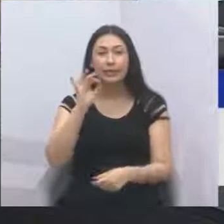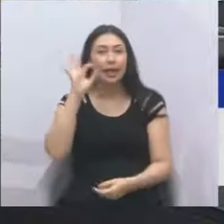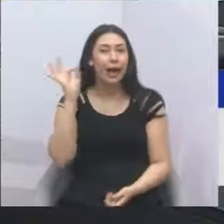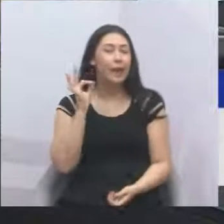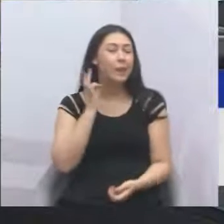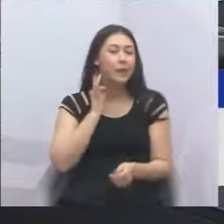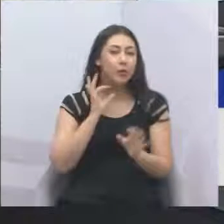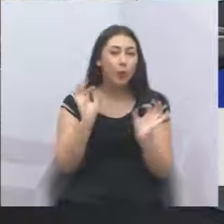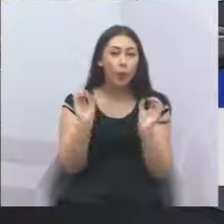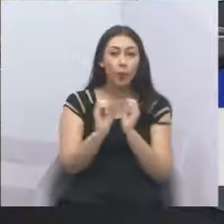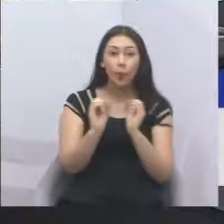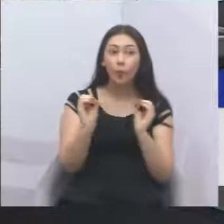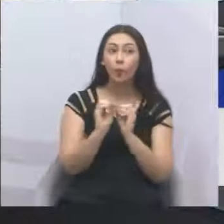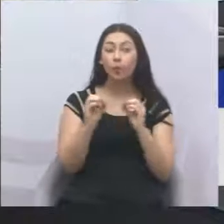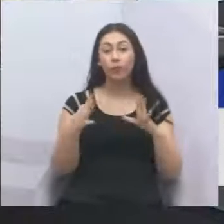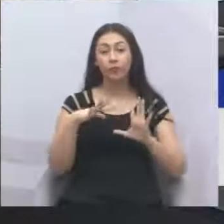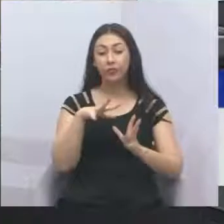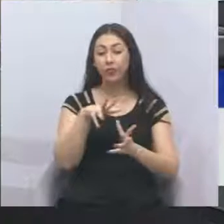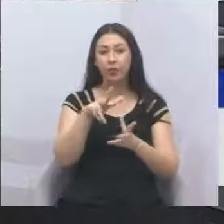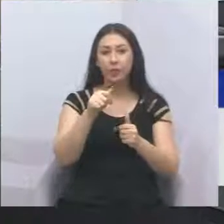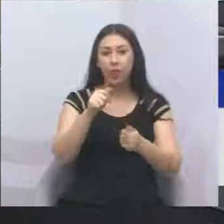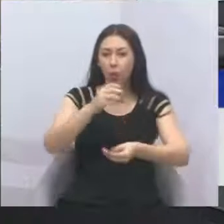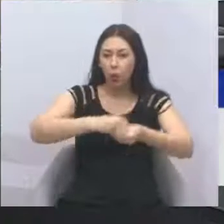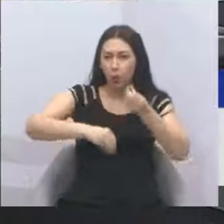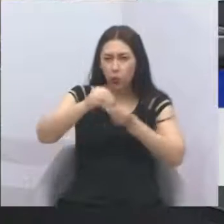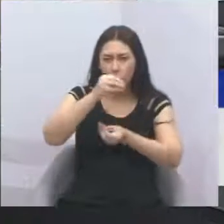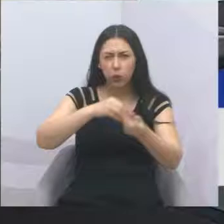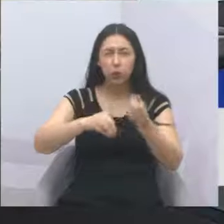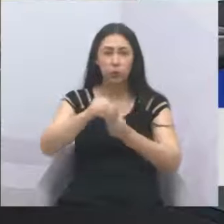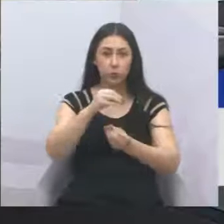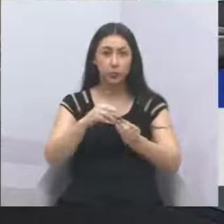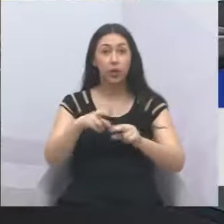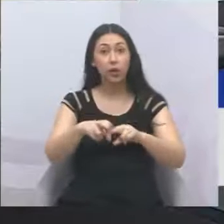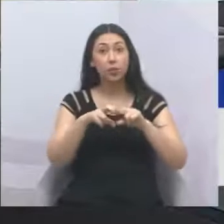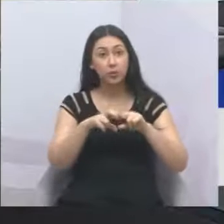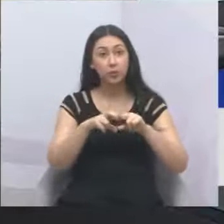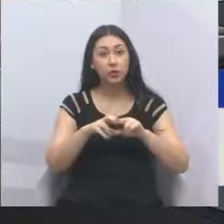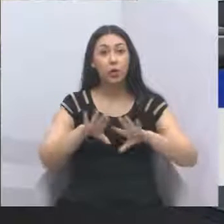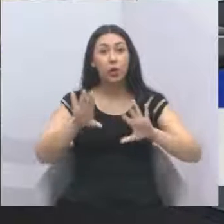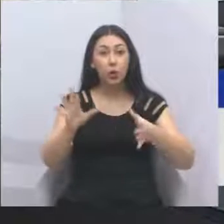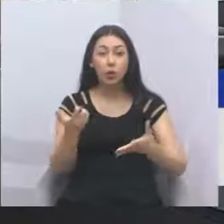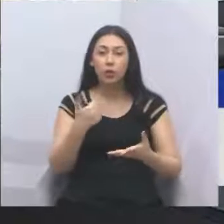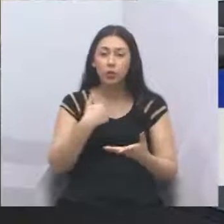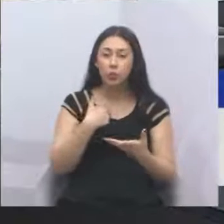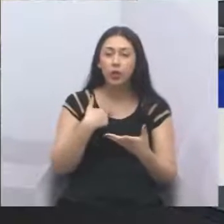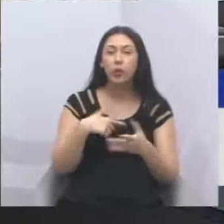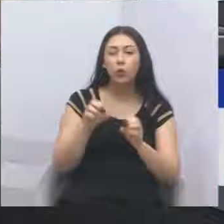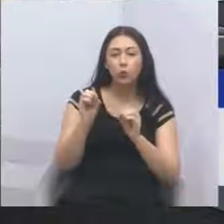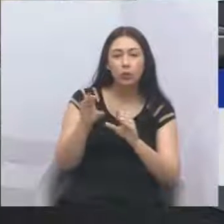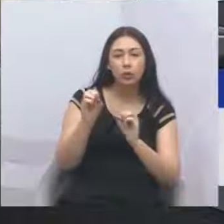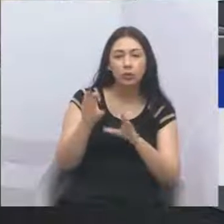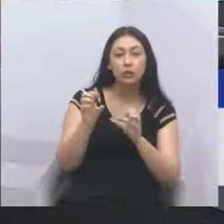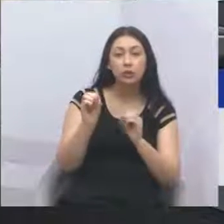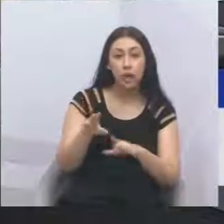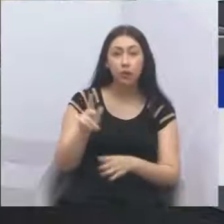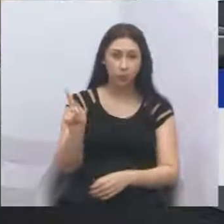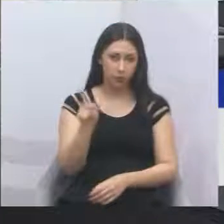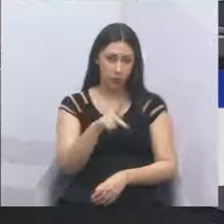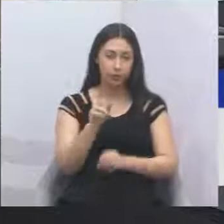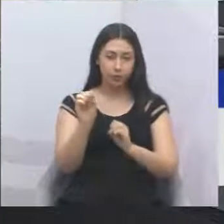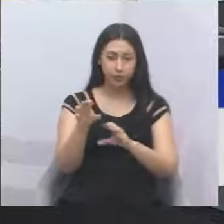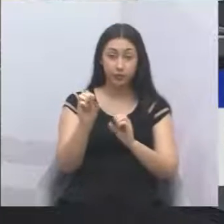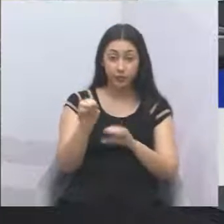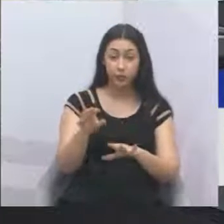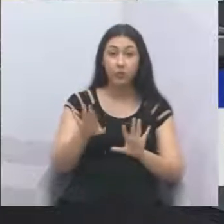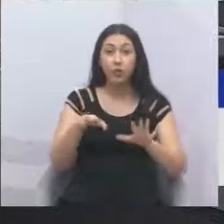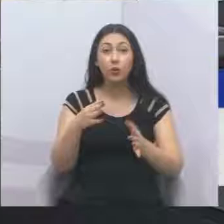abelhas, simplesmente a Terra entra num colapso total. Por isso que quando eu dava aula, né, que eu estava ainda administrando as aulas,